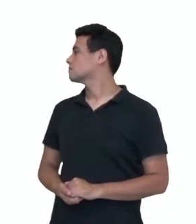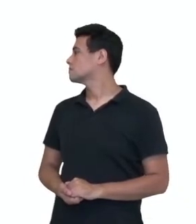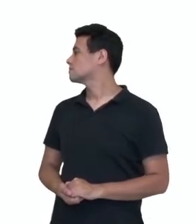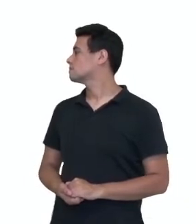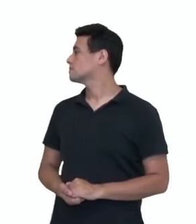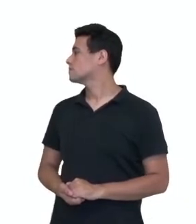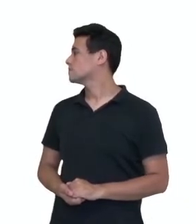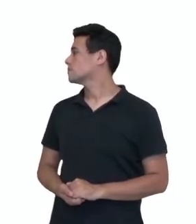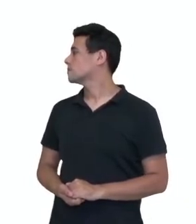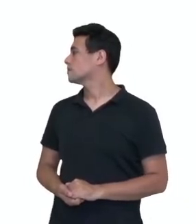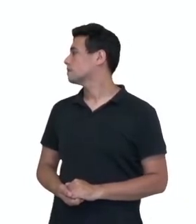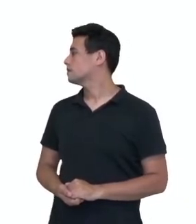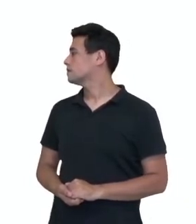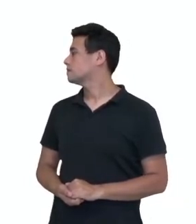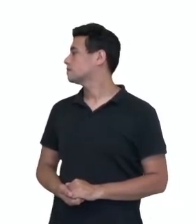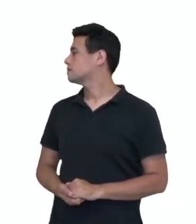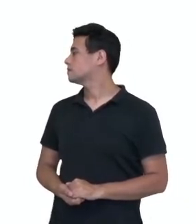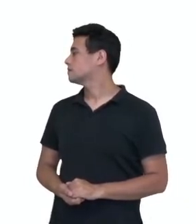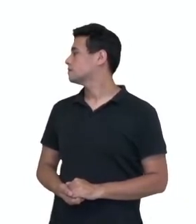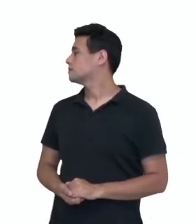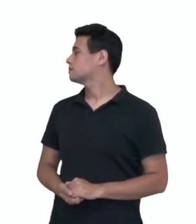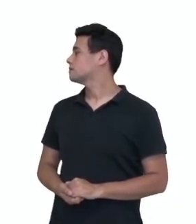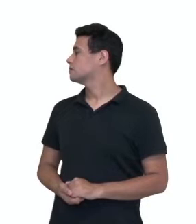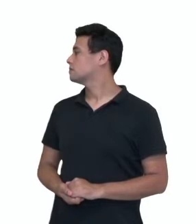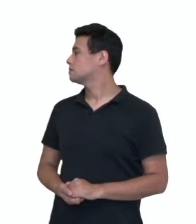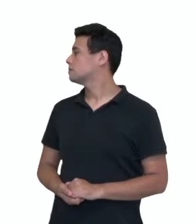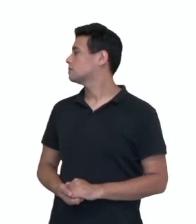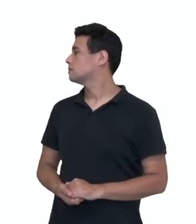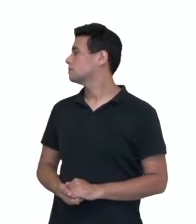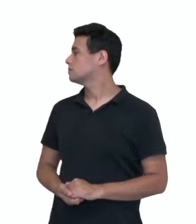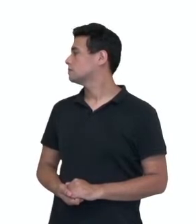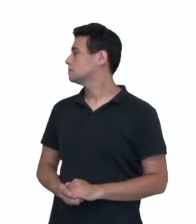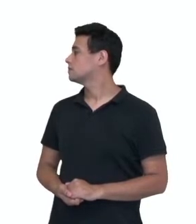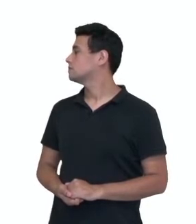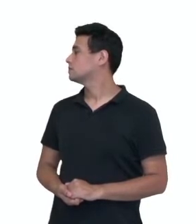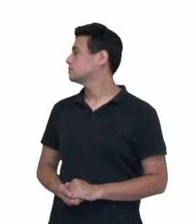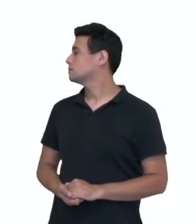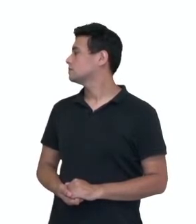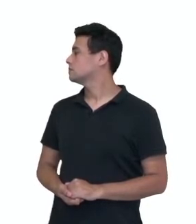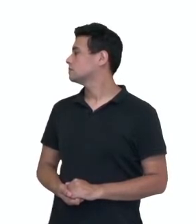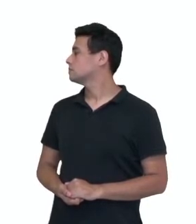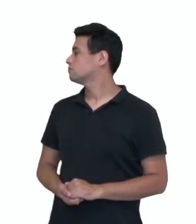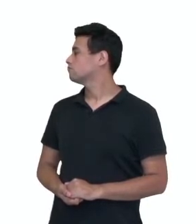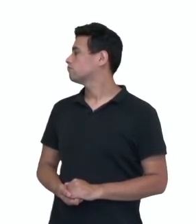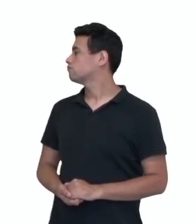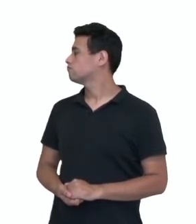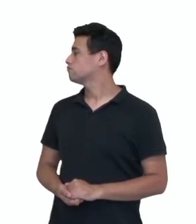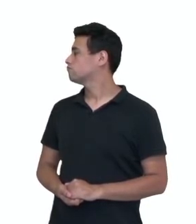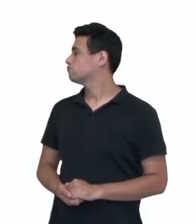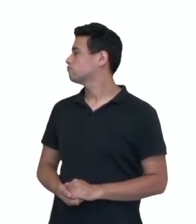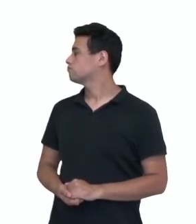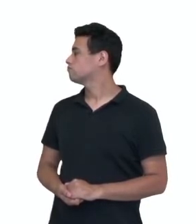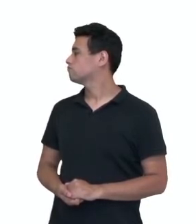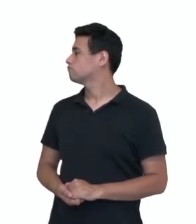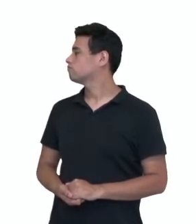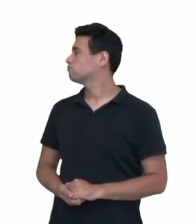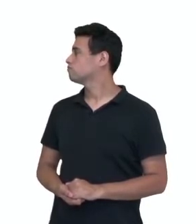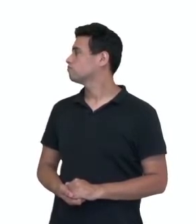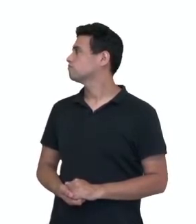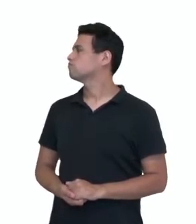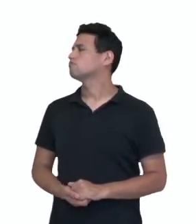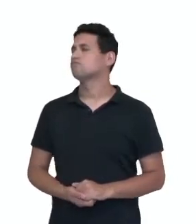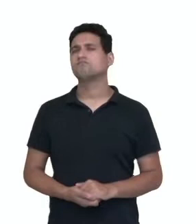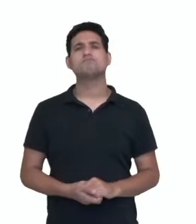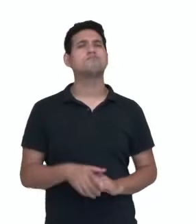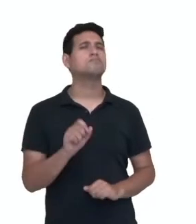espejo con mi boca rotundamente grande y mi nariz. Bueno, ¿qué recurso